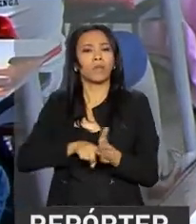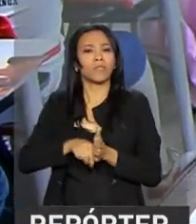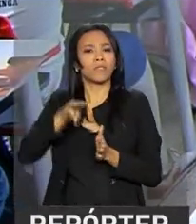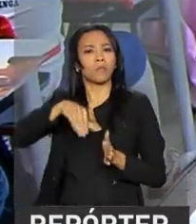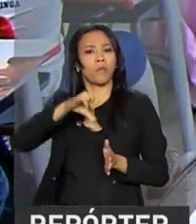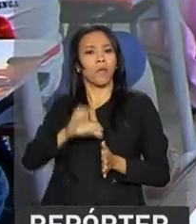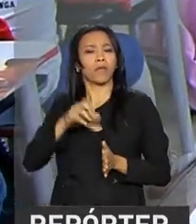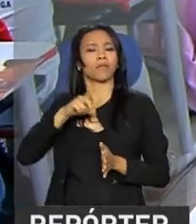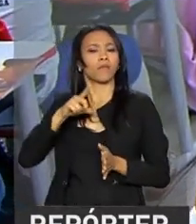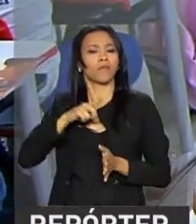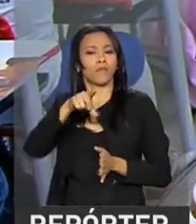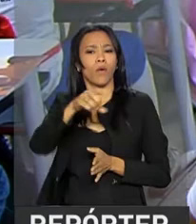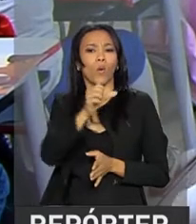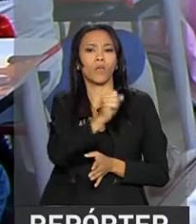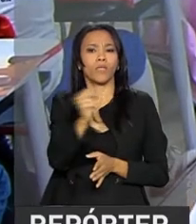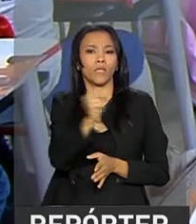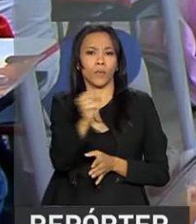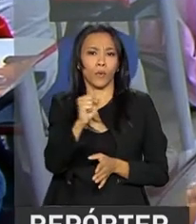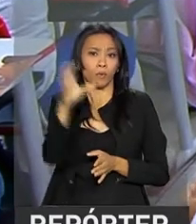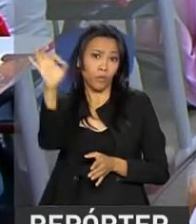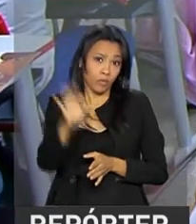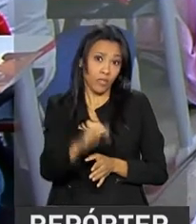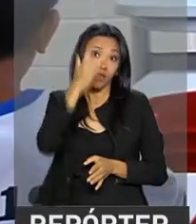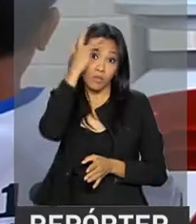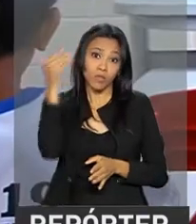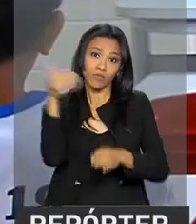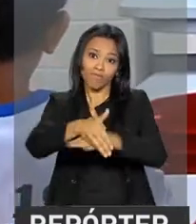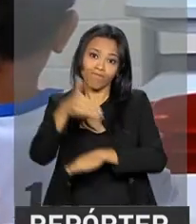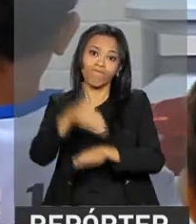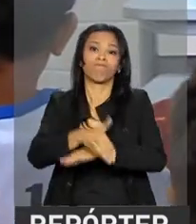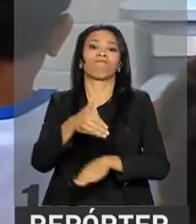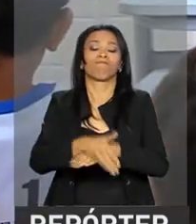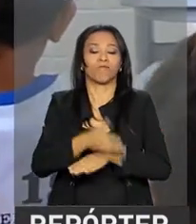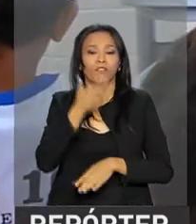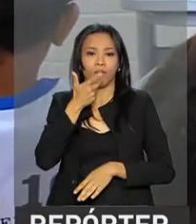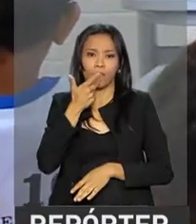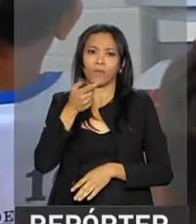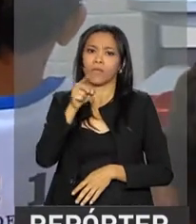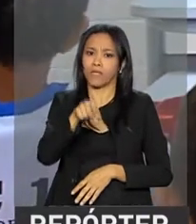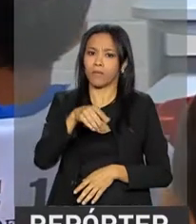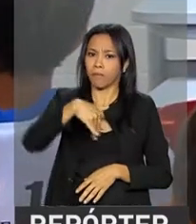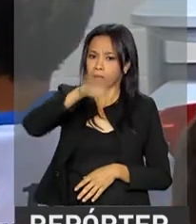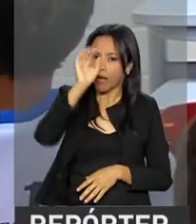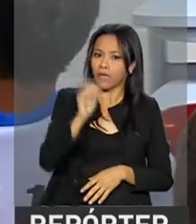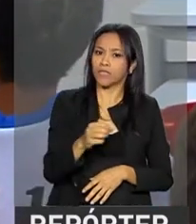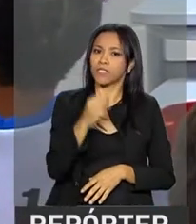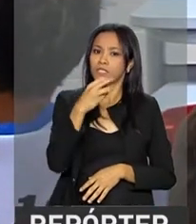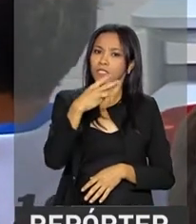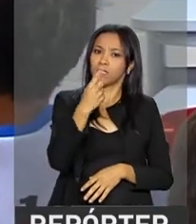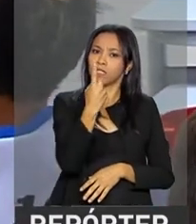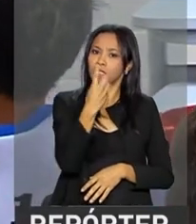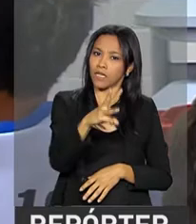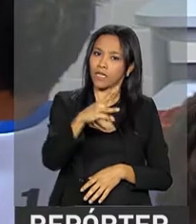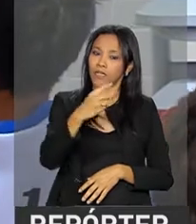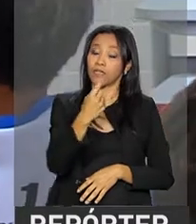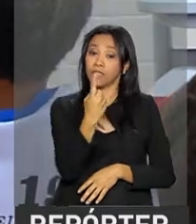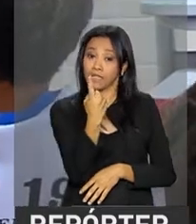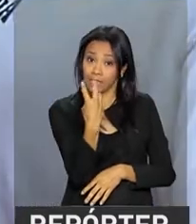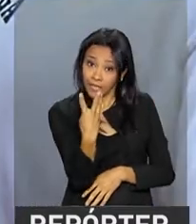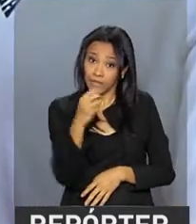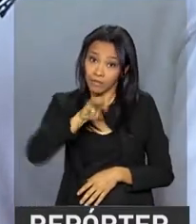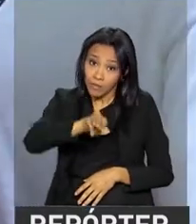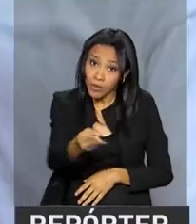praticamente 88% dos estudantes beneficiários e comprovou que mais de 13 milhões estão dentro da